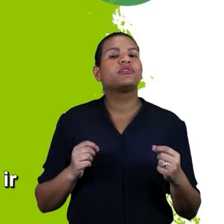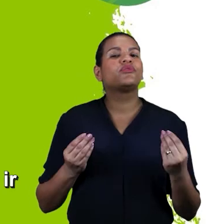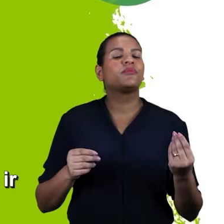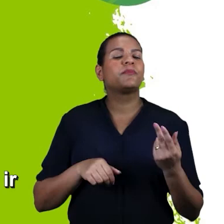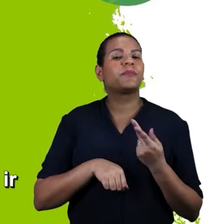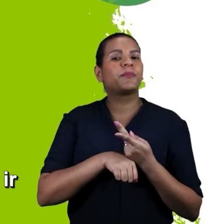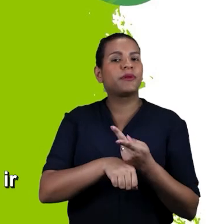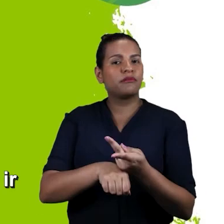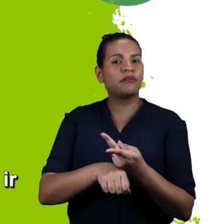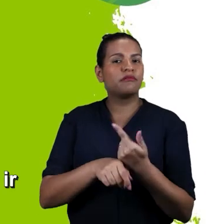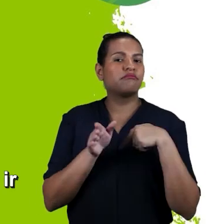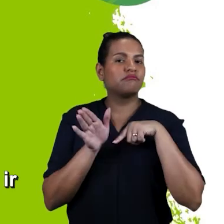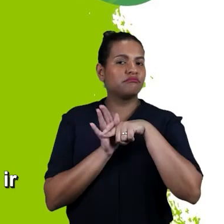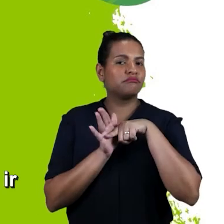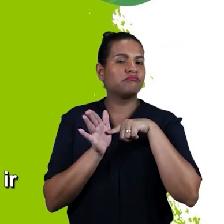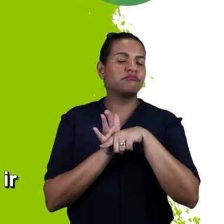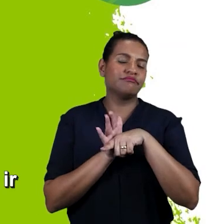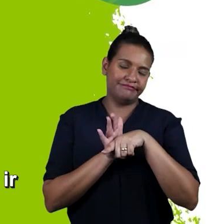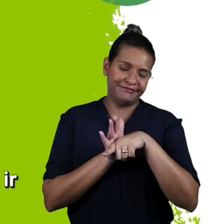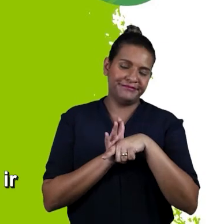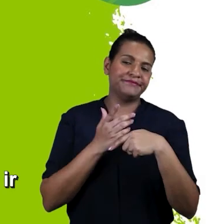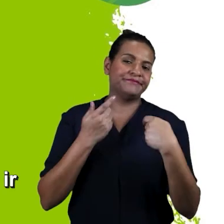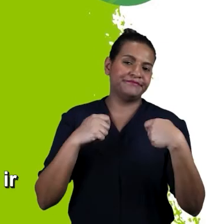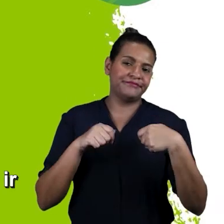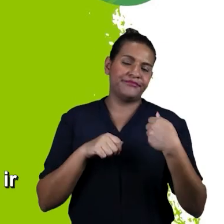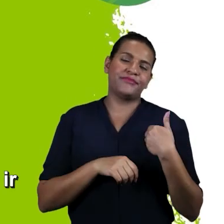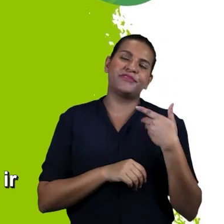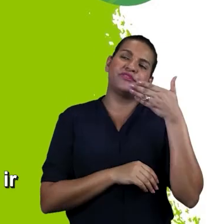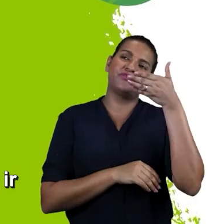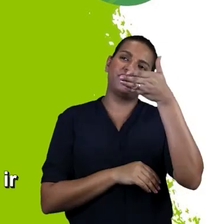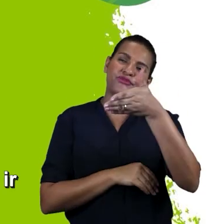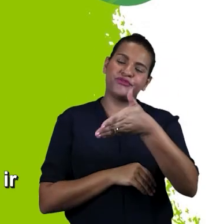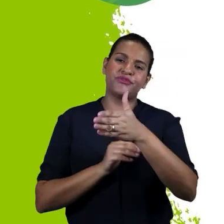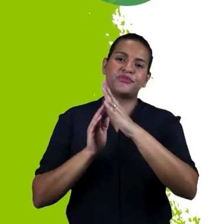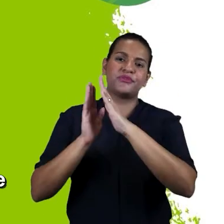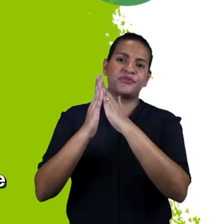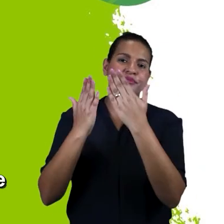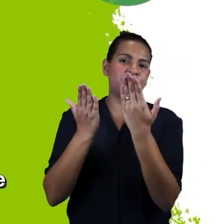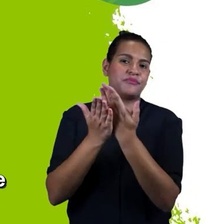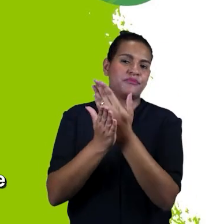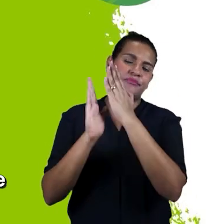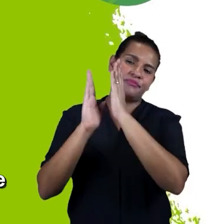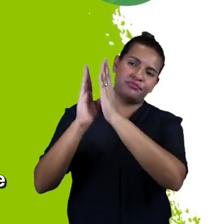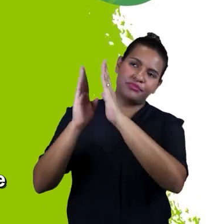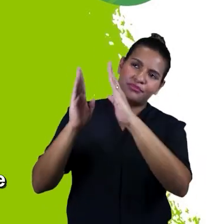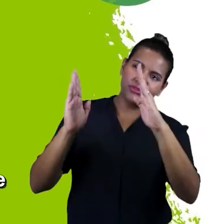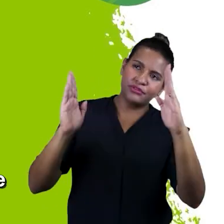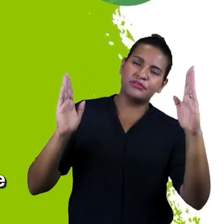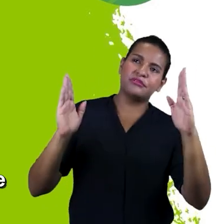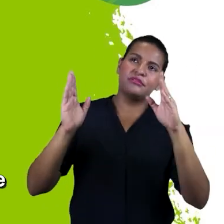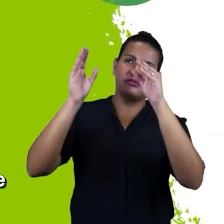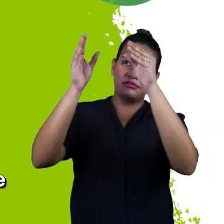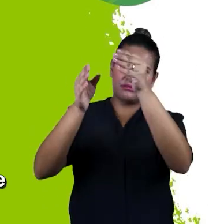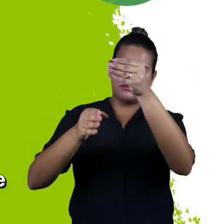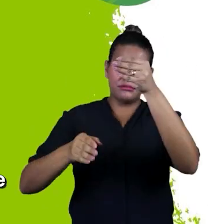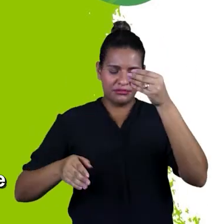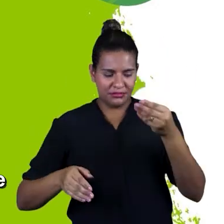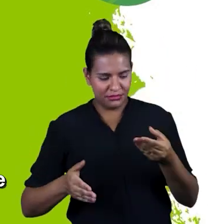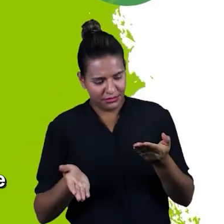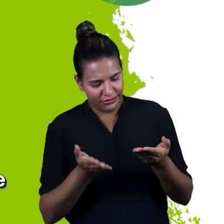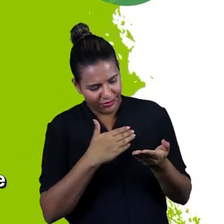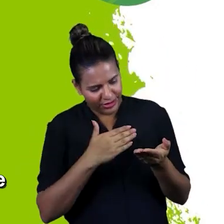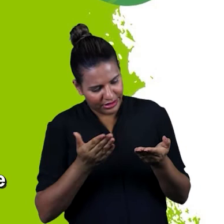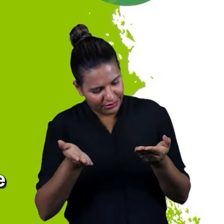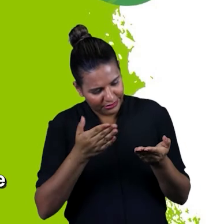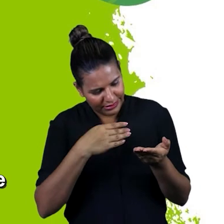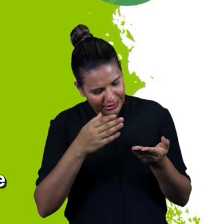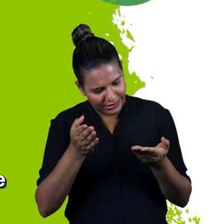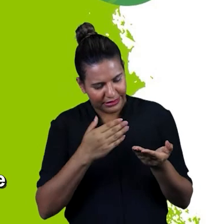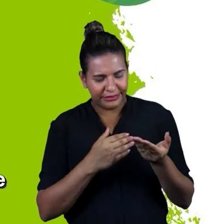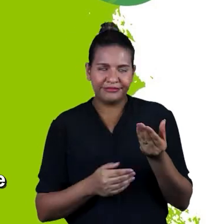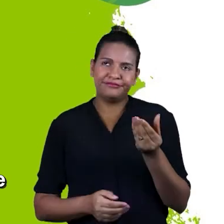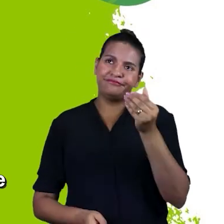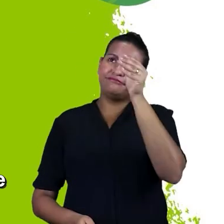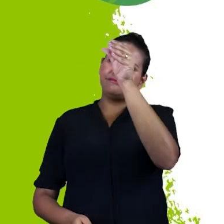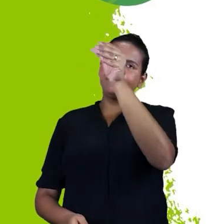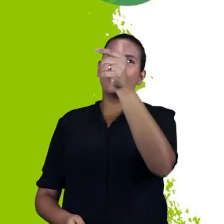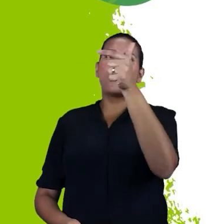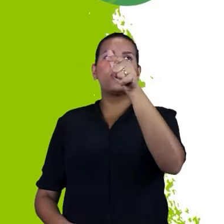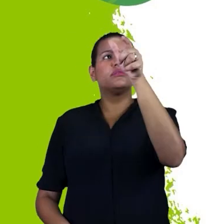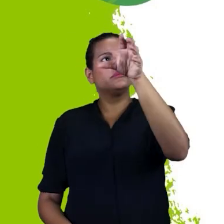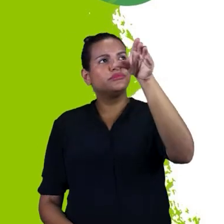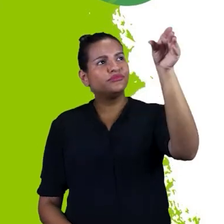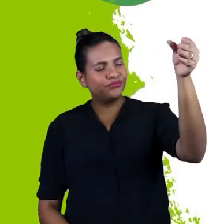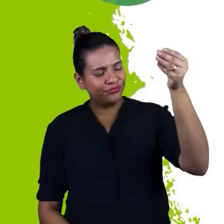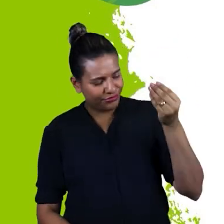uma monografia, você tinha que ir num museu, você tinha que ir numa biblioteca e folhear muitos livros para que você pudesse ter